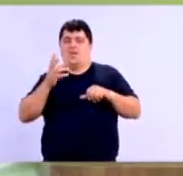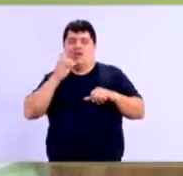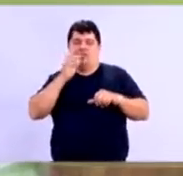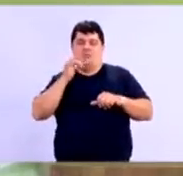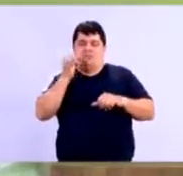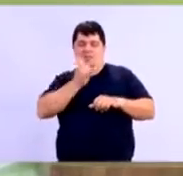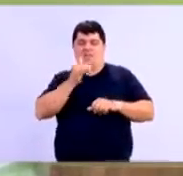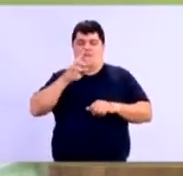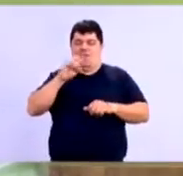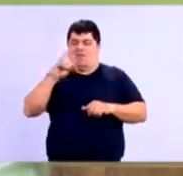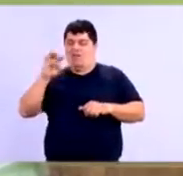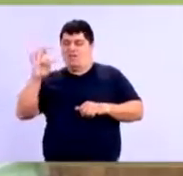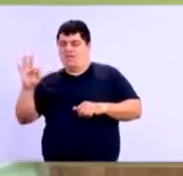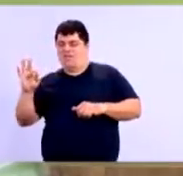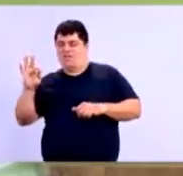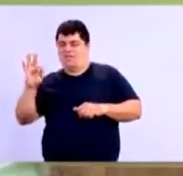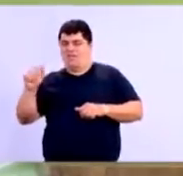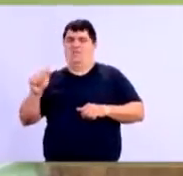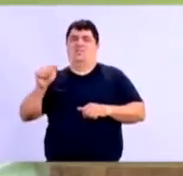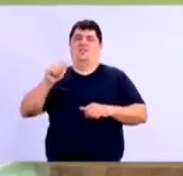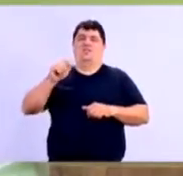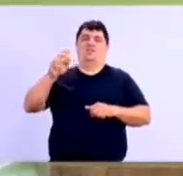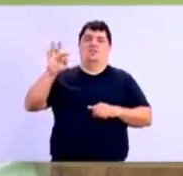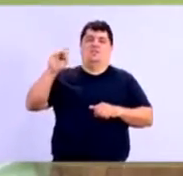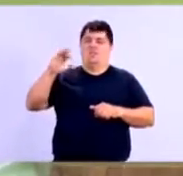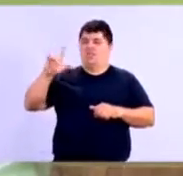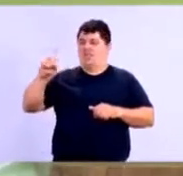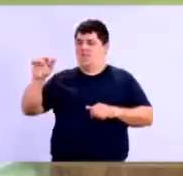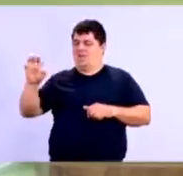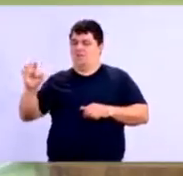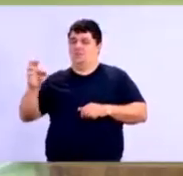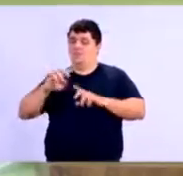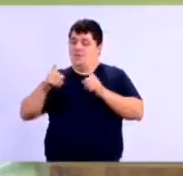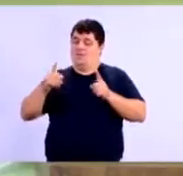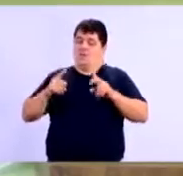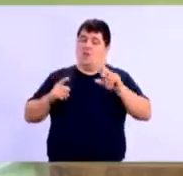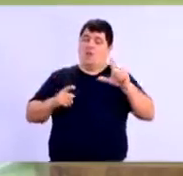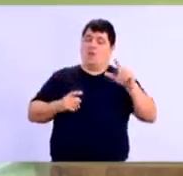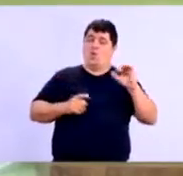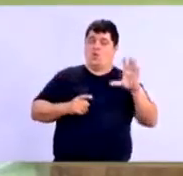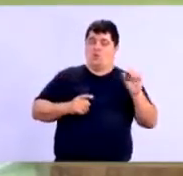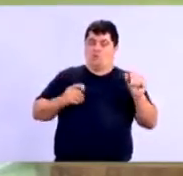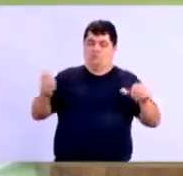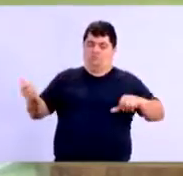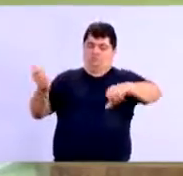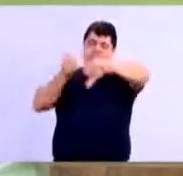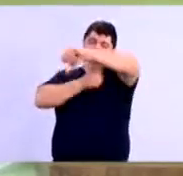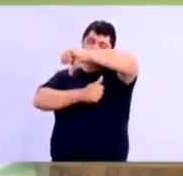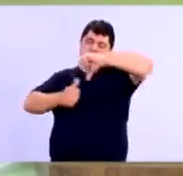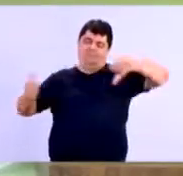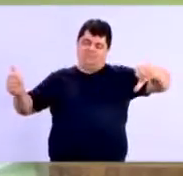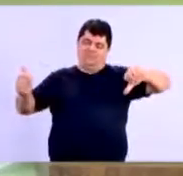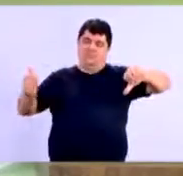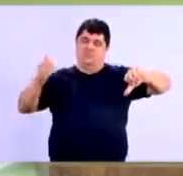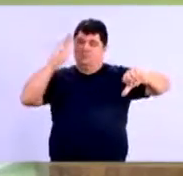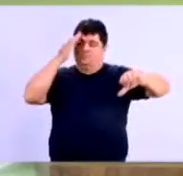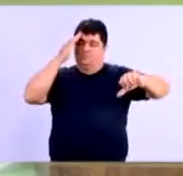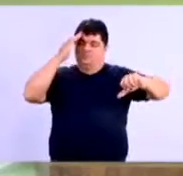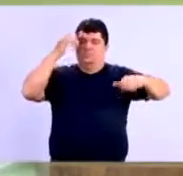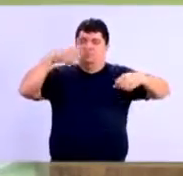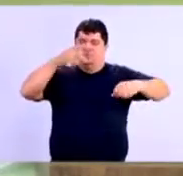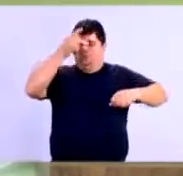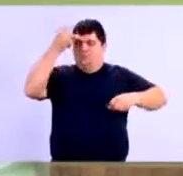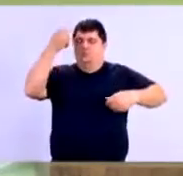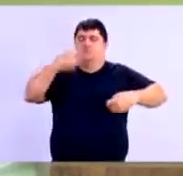à rentabilidade e eles se referem à lucratividade. Então, vamos ficar atentos aí, entender esses dois conceitos